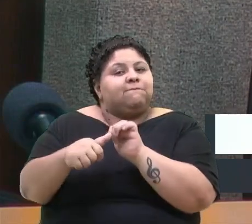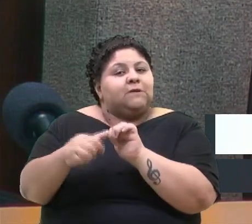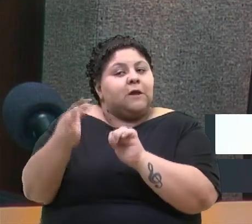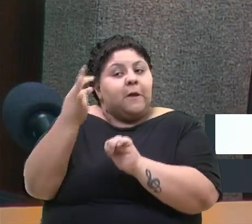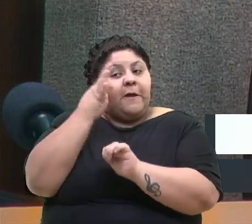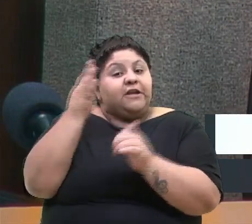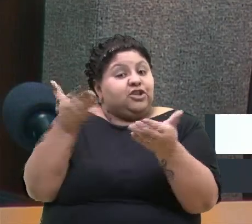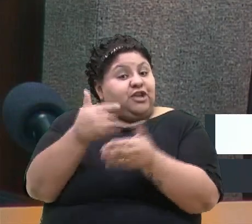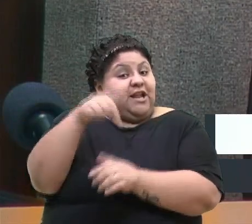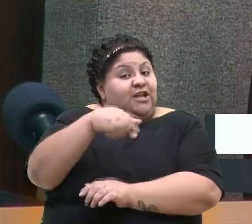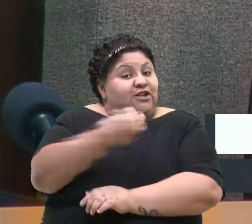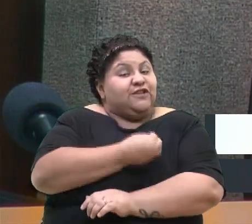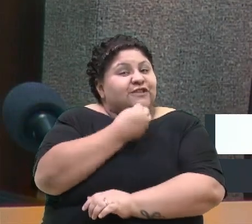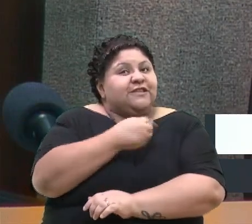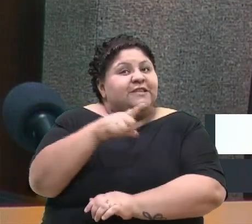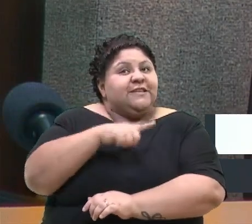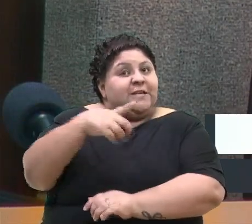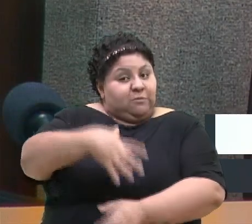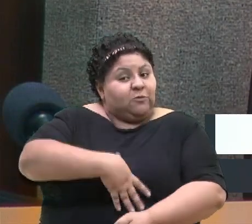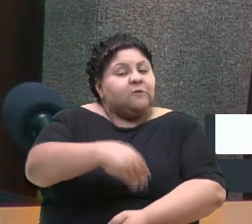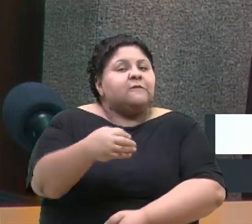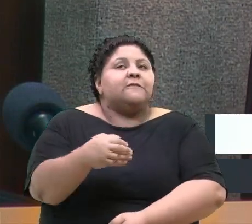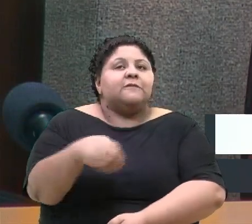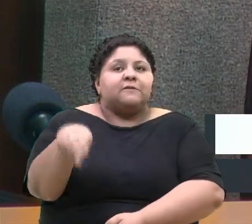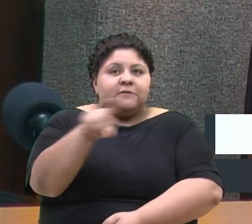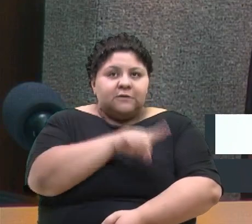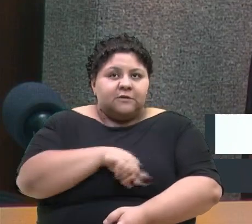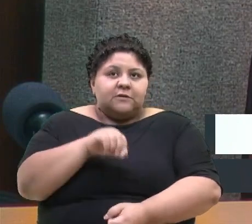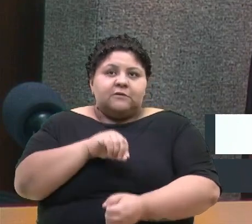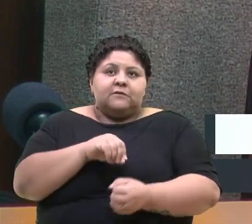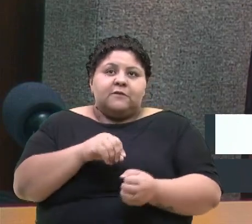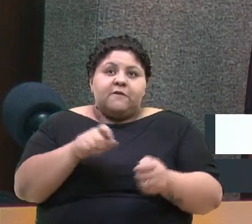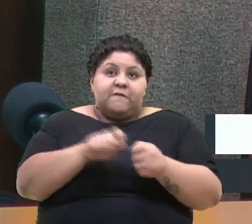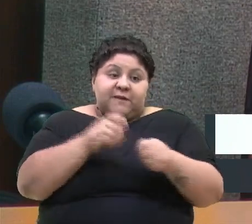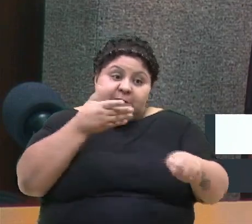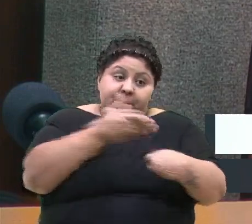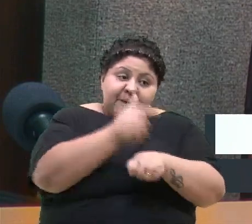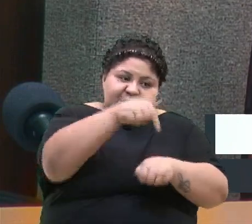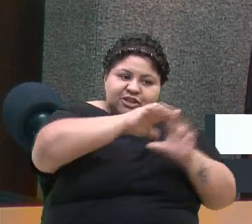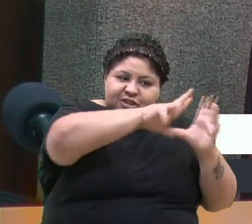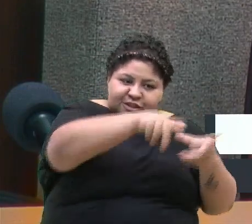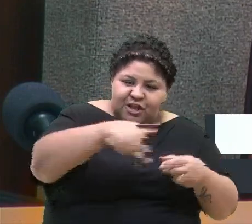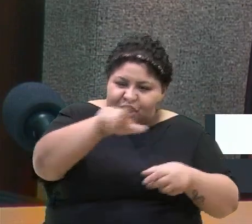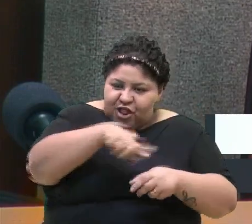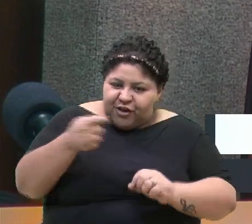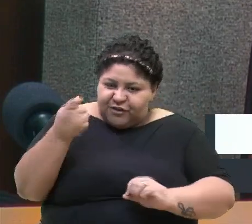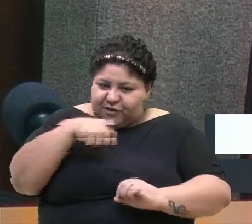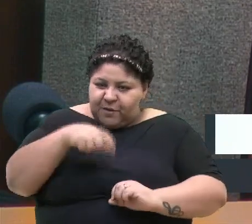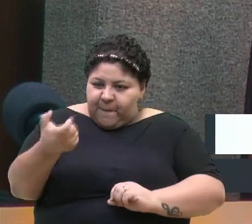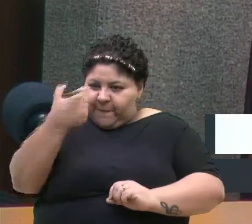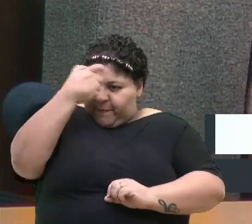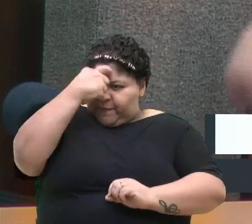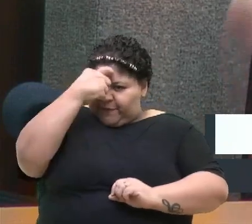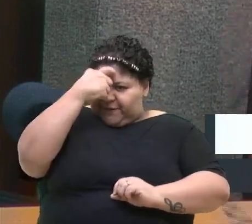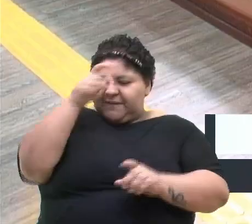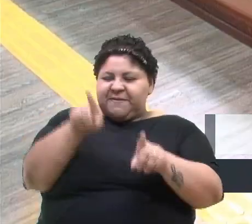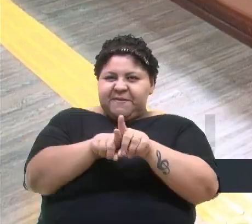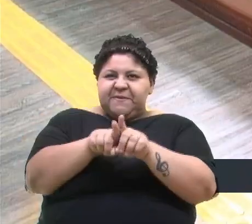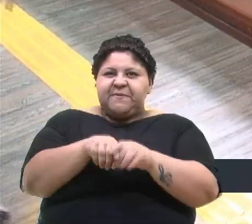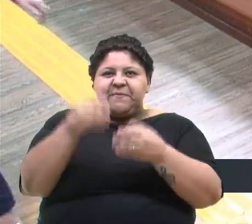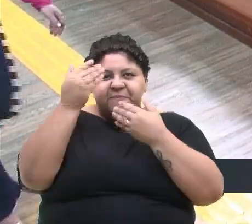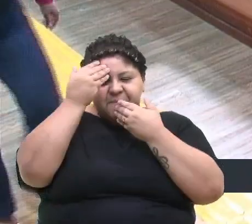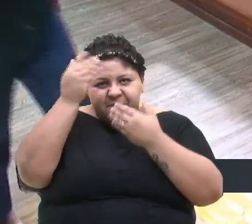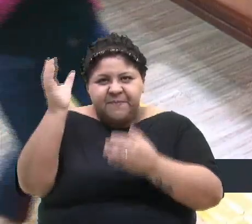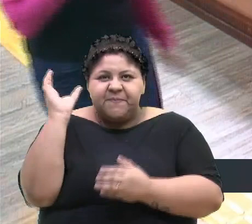nas nossas vidas, que nós que temos filhos e que eles estão inseridos nesse mundo, mas nós precisamos buscar também conhecimento em cima disso. Obrigado, vereador